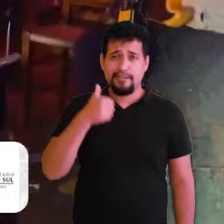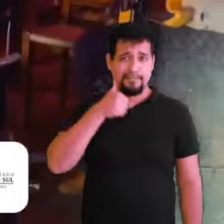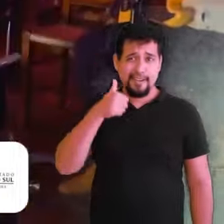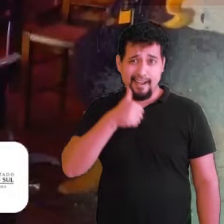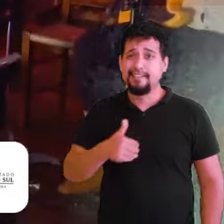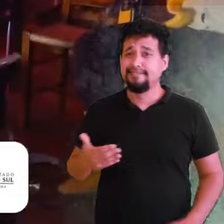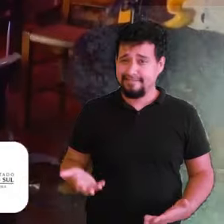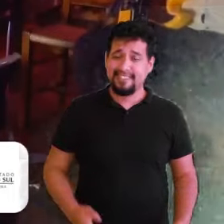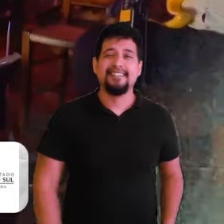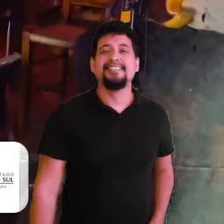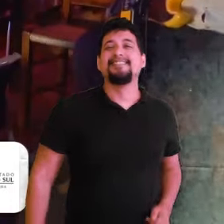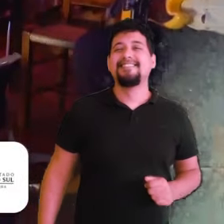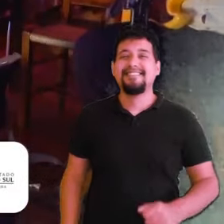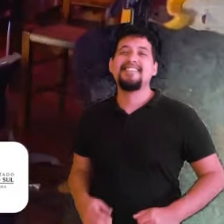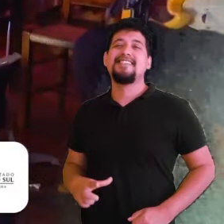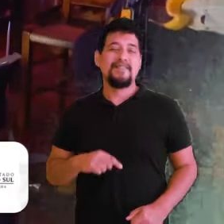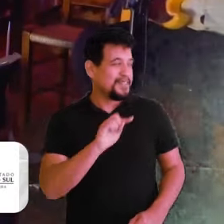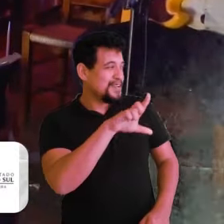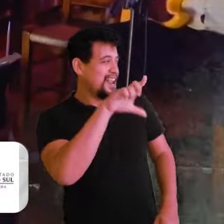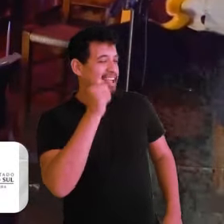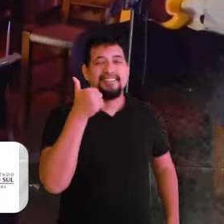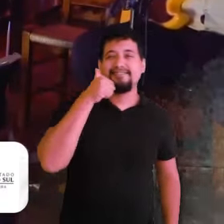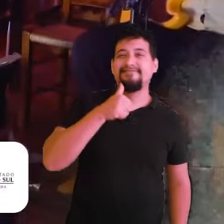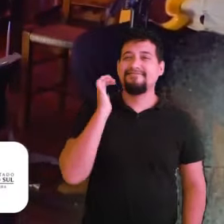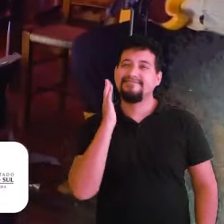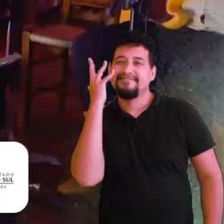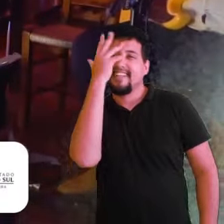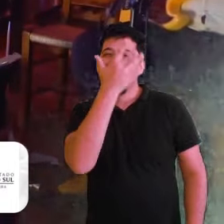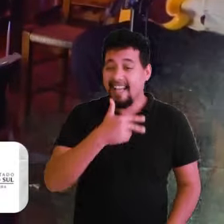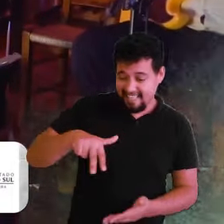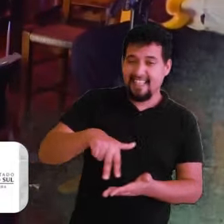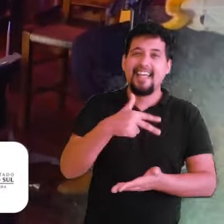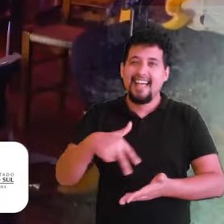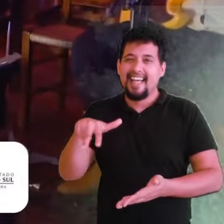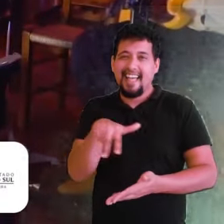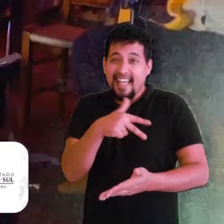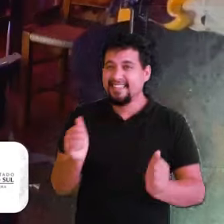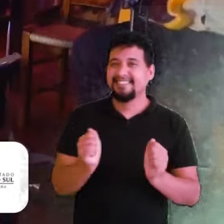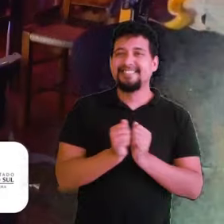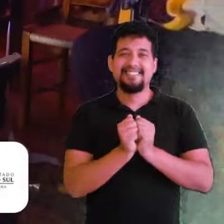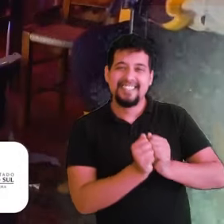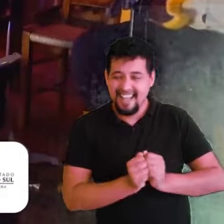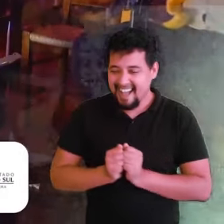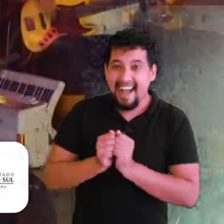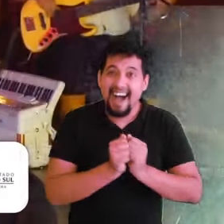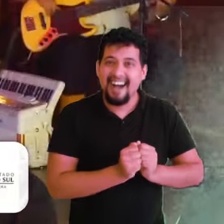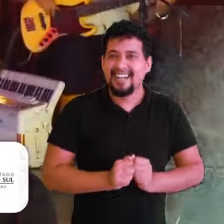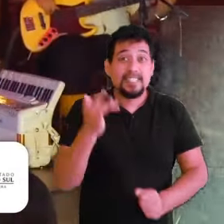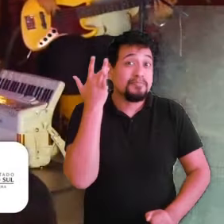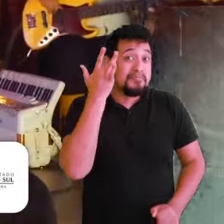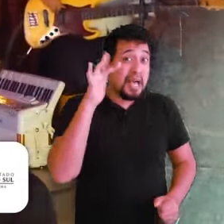china mais linda pra bailar decolatada. E se não souber dançar, ensino e